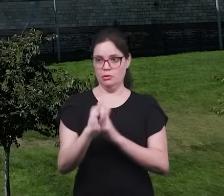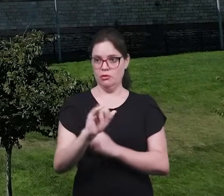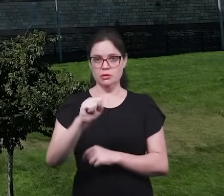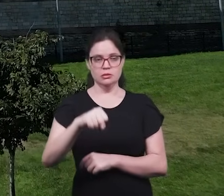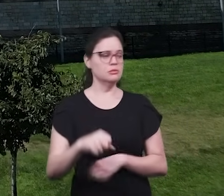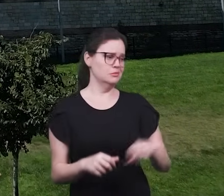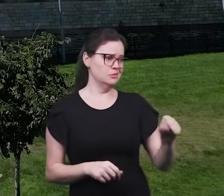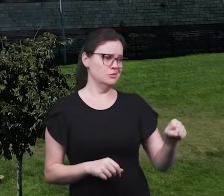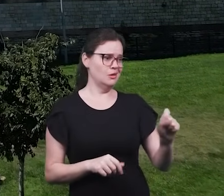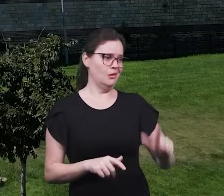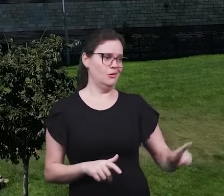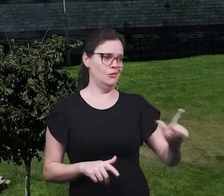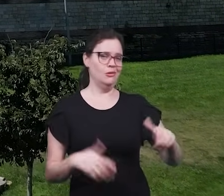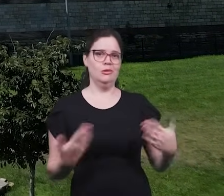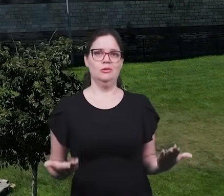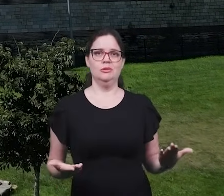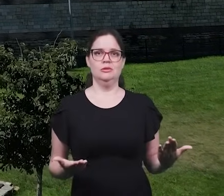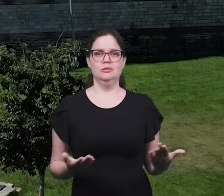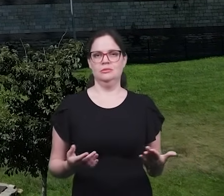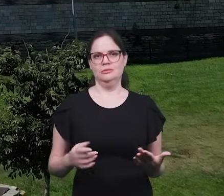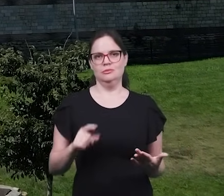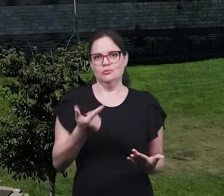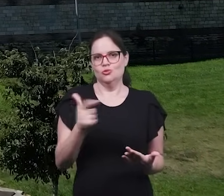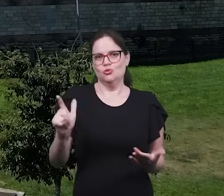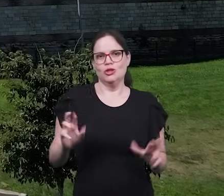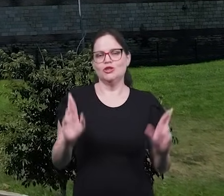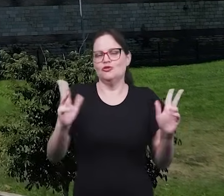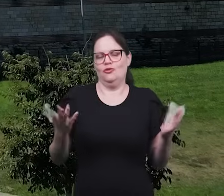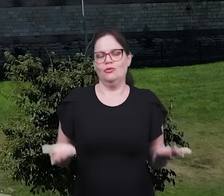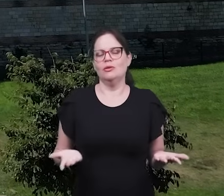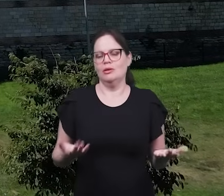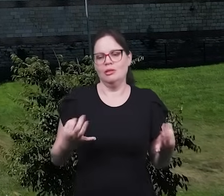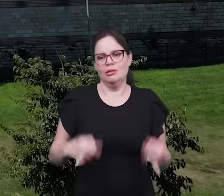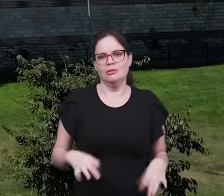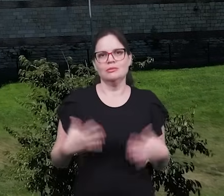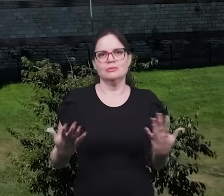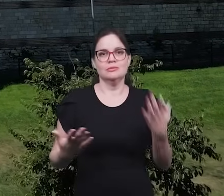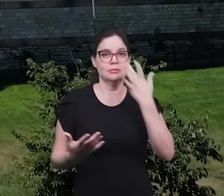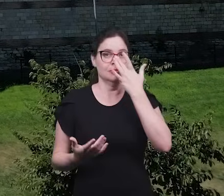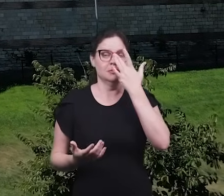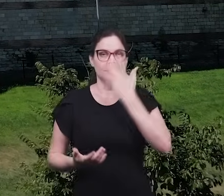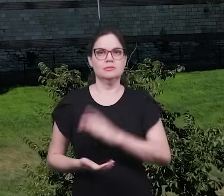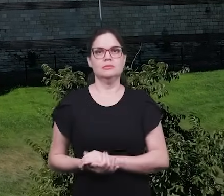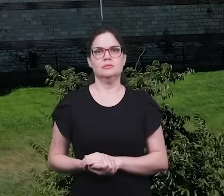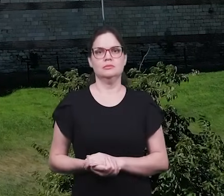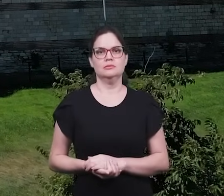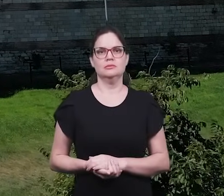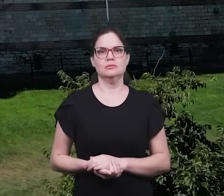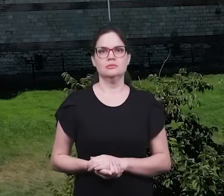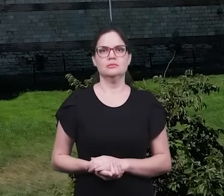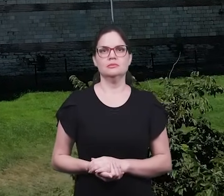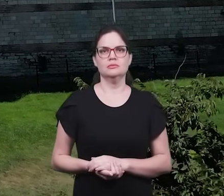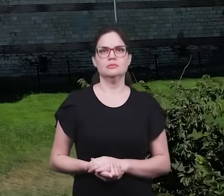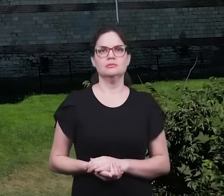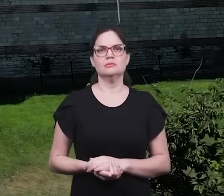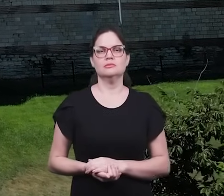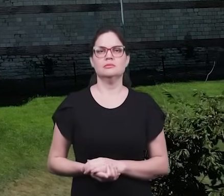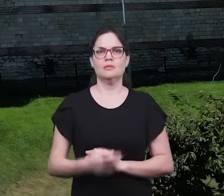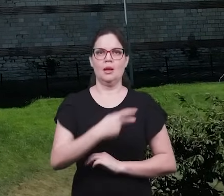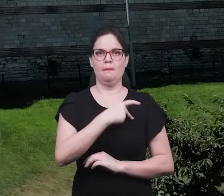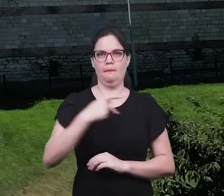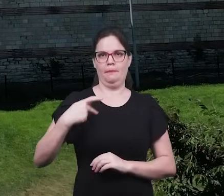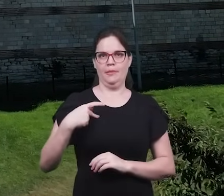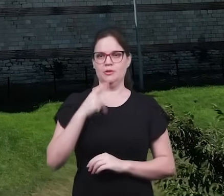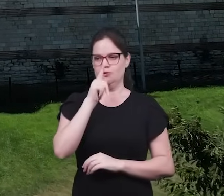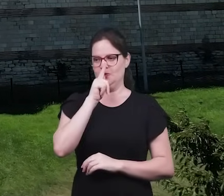fato comprovado. Não faz diferença. Olá, pastor Gilson Souza, nós